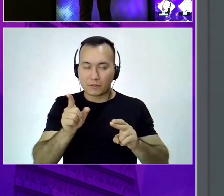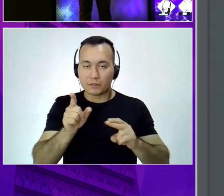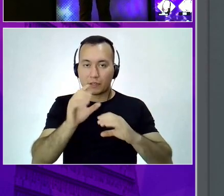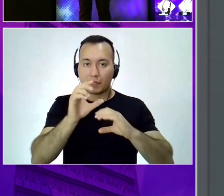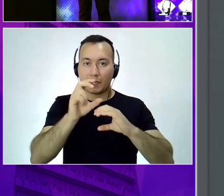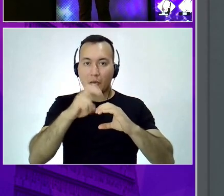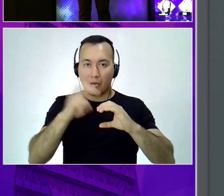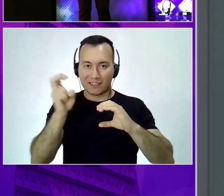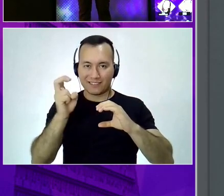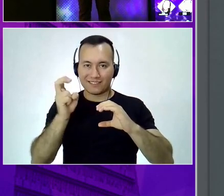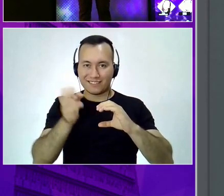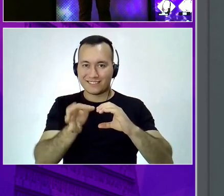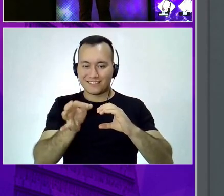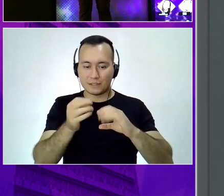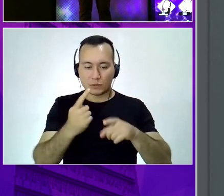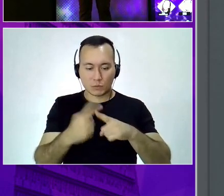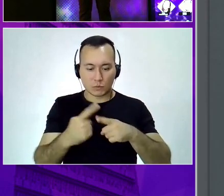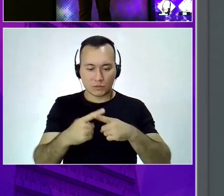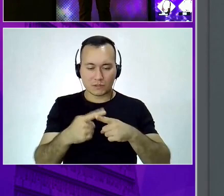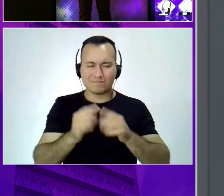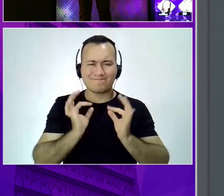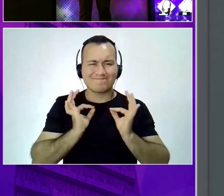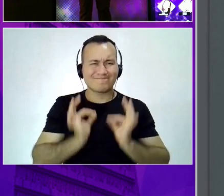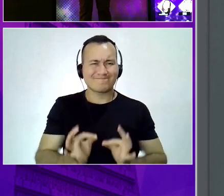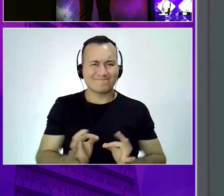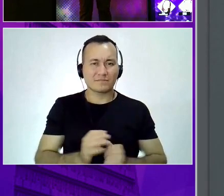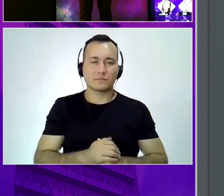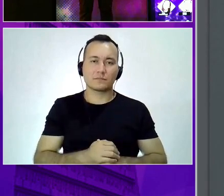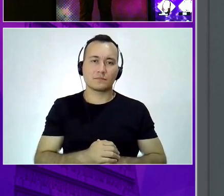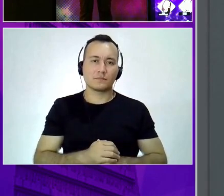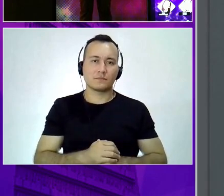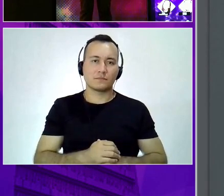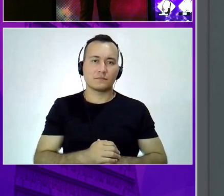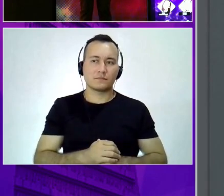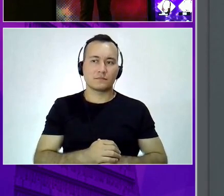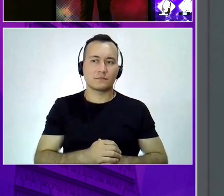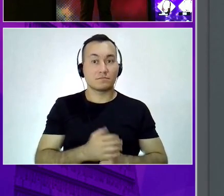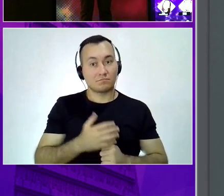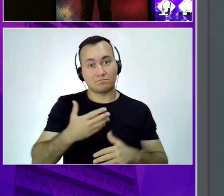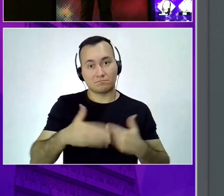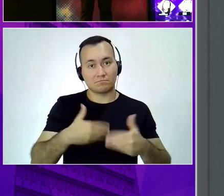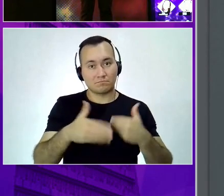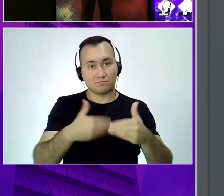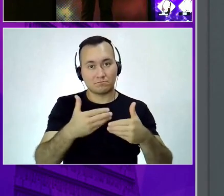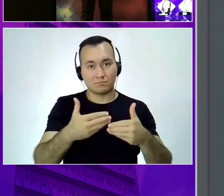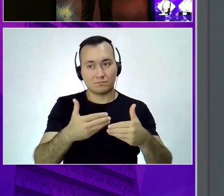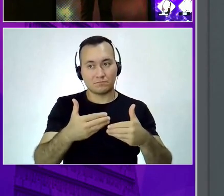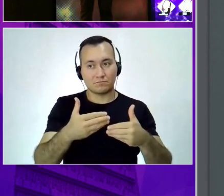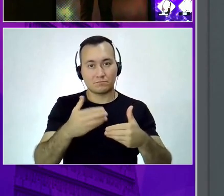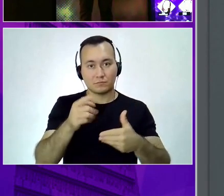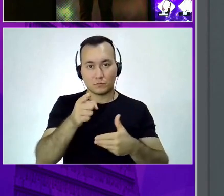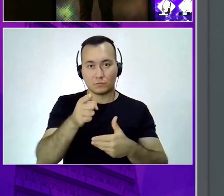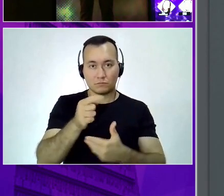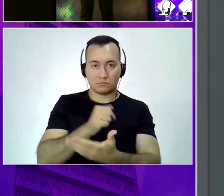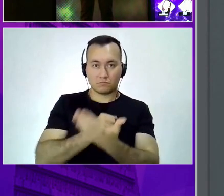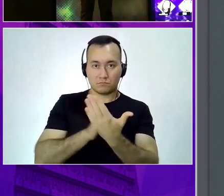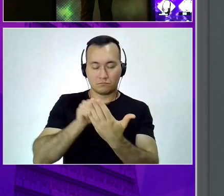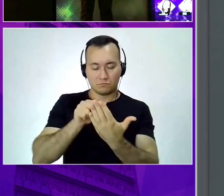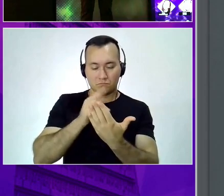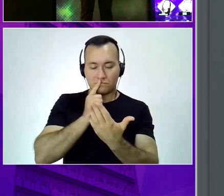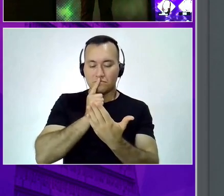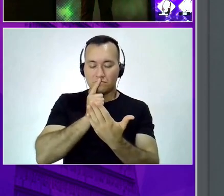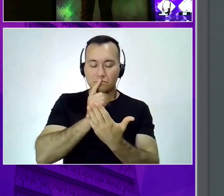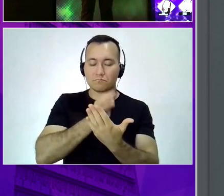ele estivesse usando um ChatGPT dentro da solução. Então, tem o prompt já embutido